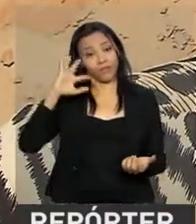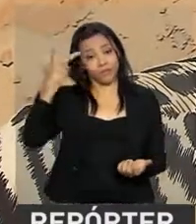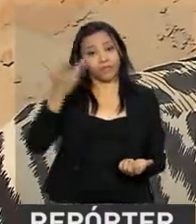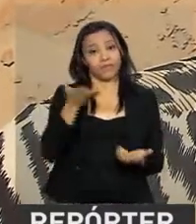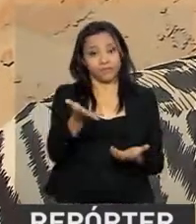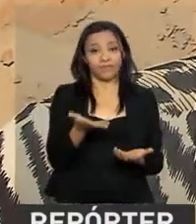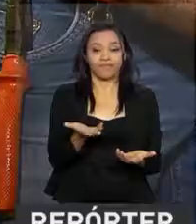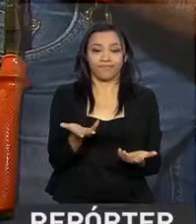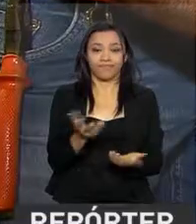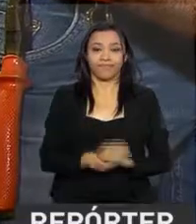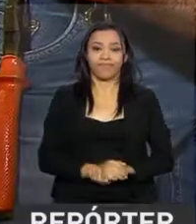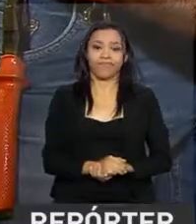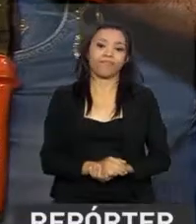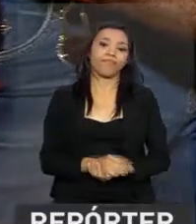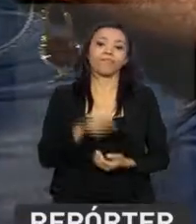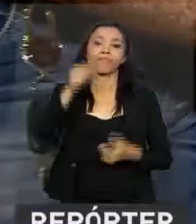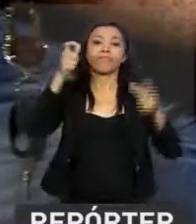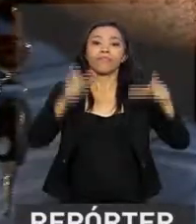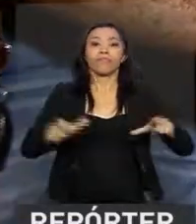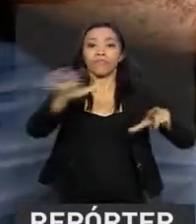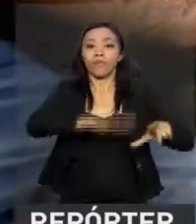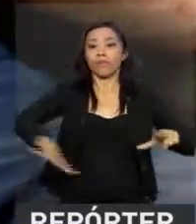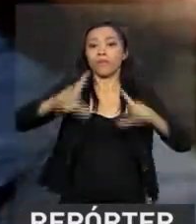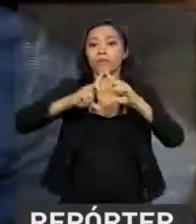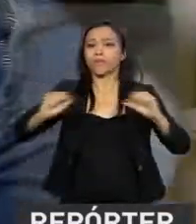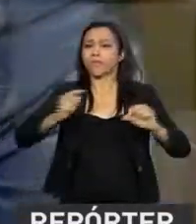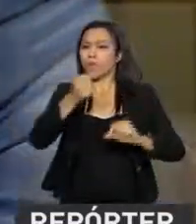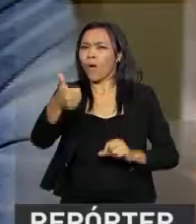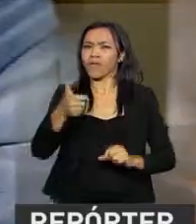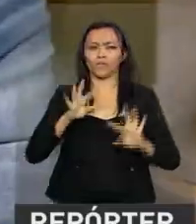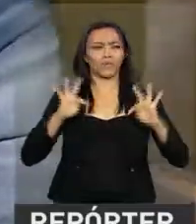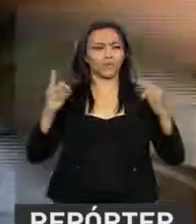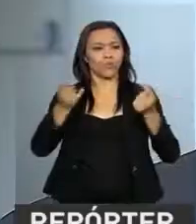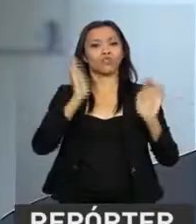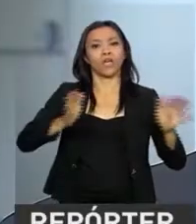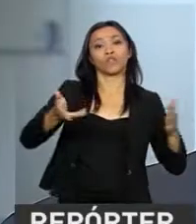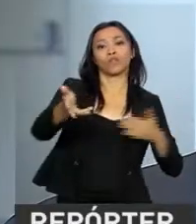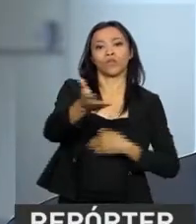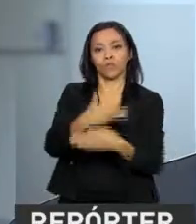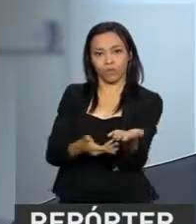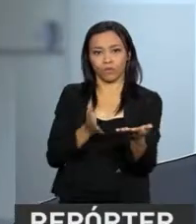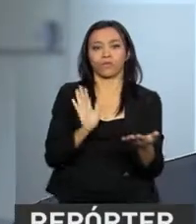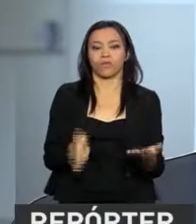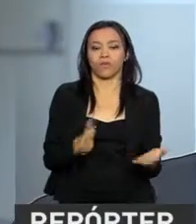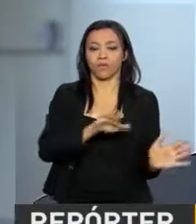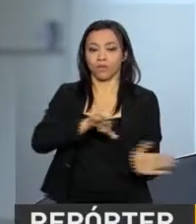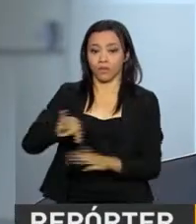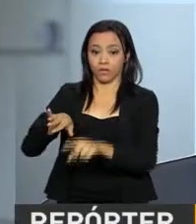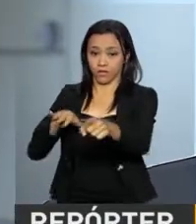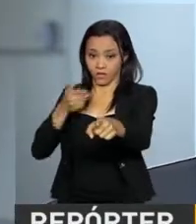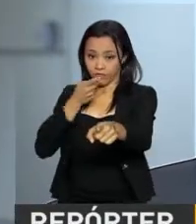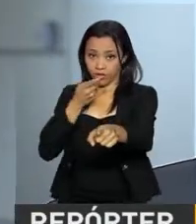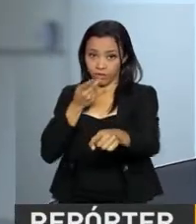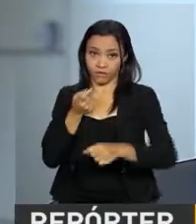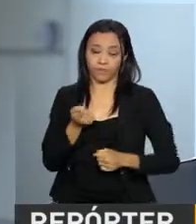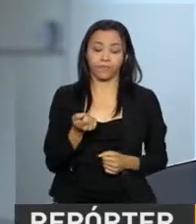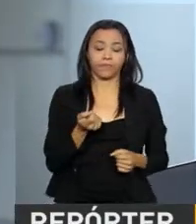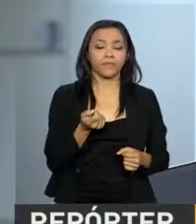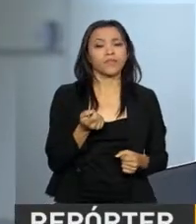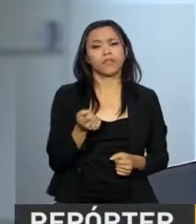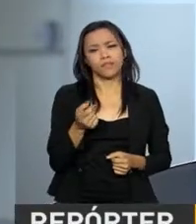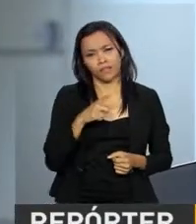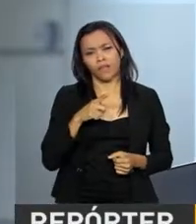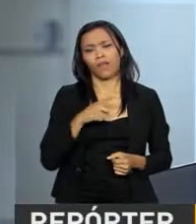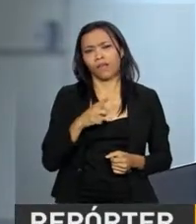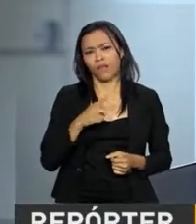melhor pra gente no distrito federal quase todo mundo já fez a troca os kits a gente tem em valores